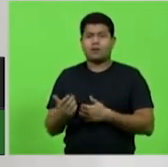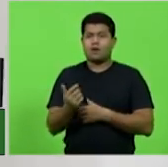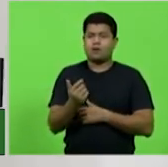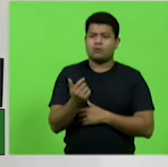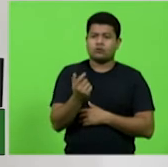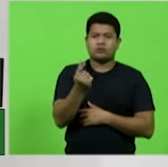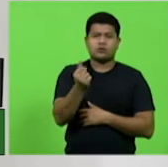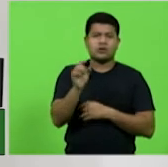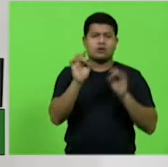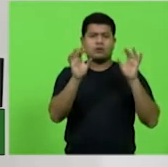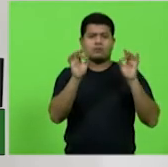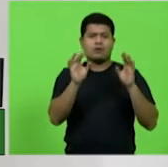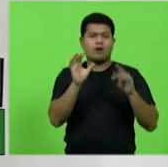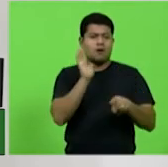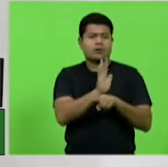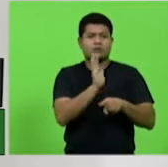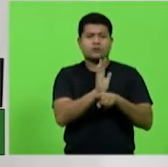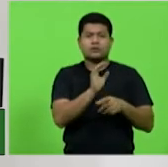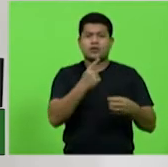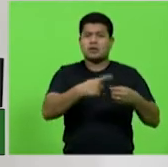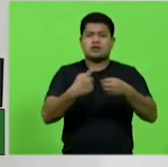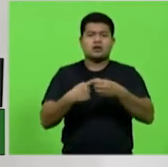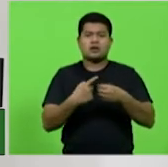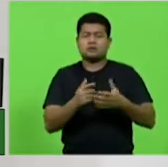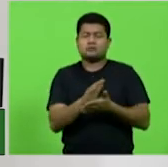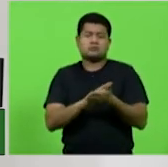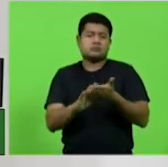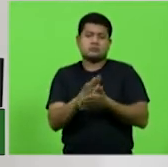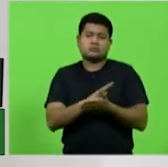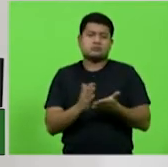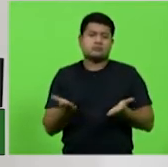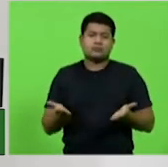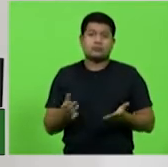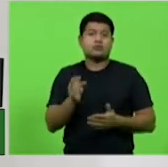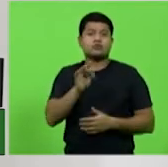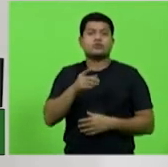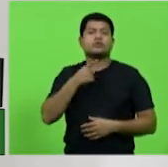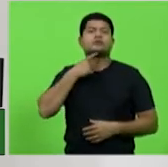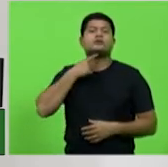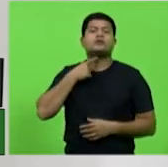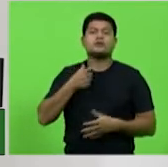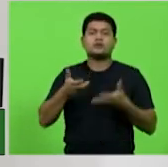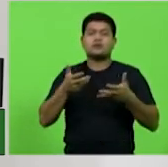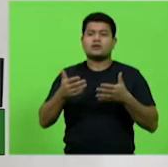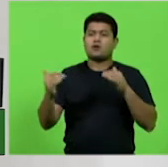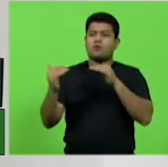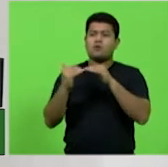especial para quaisquer municípios que fossem. Havia apenas uma vontade comum,